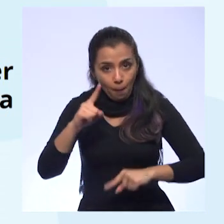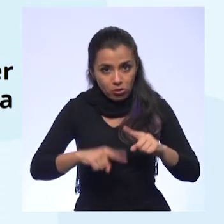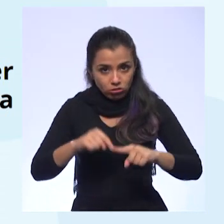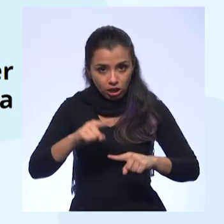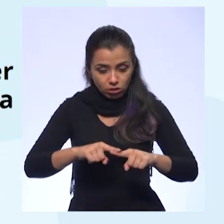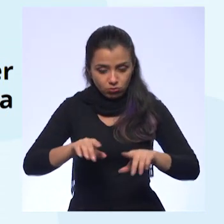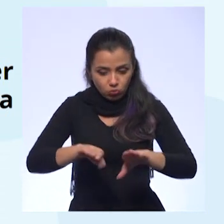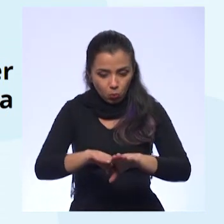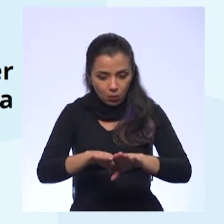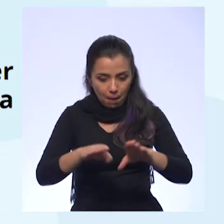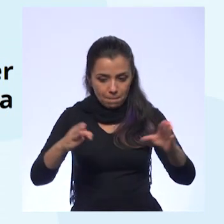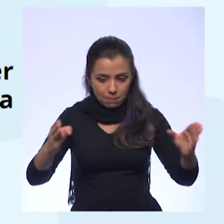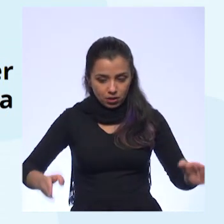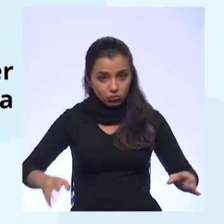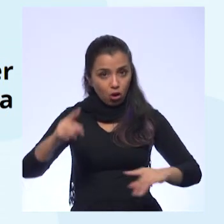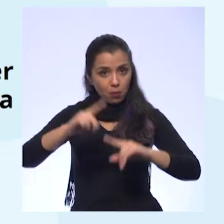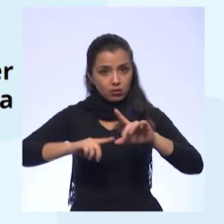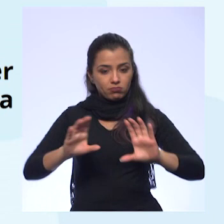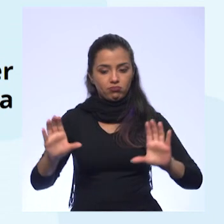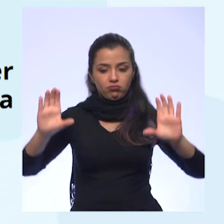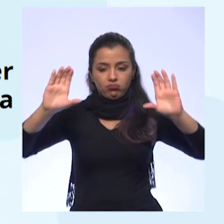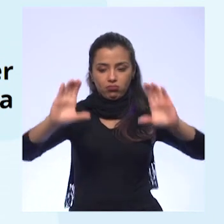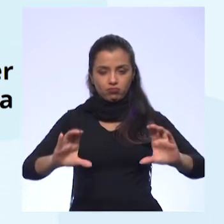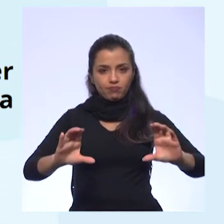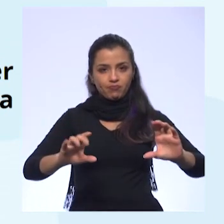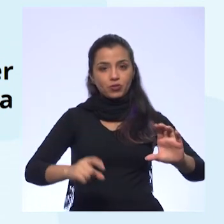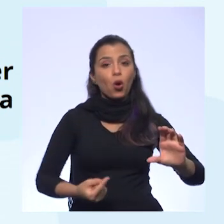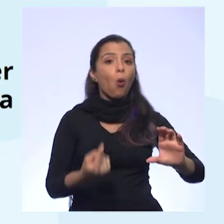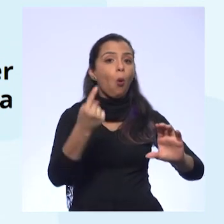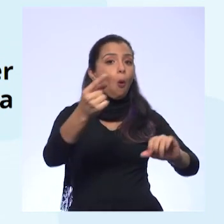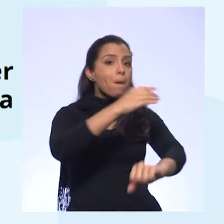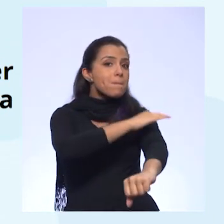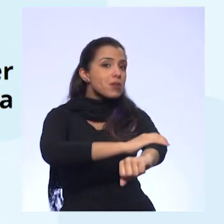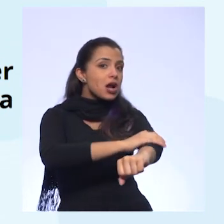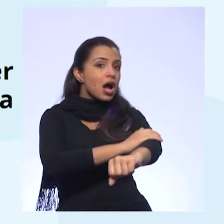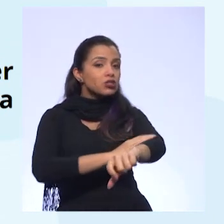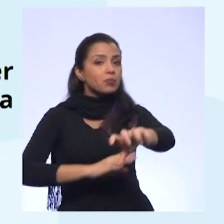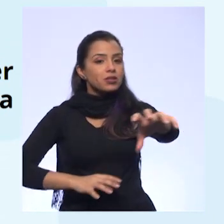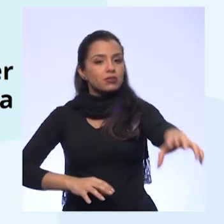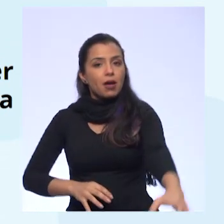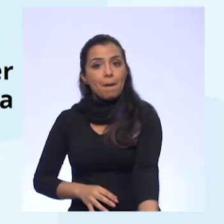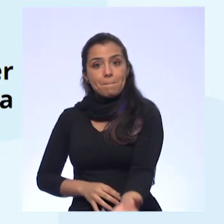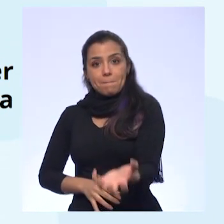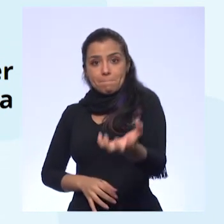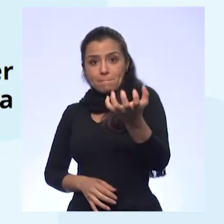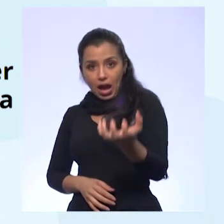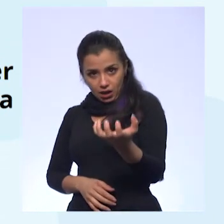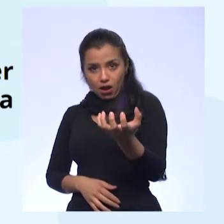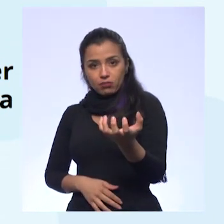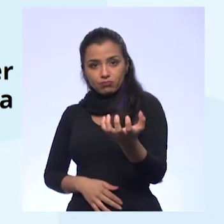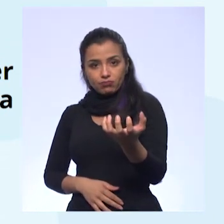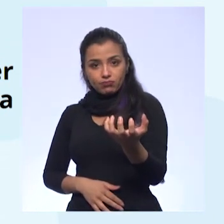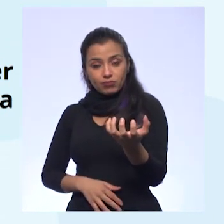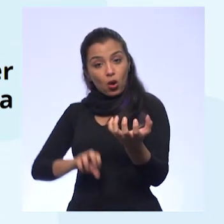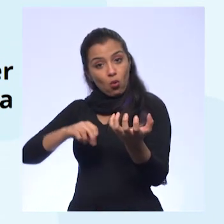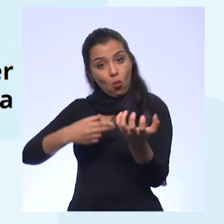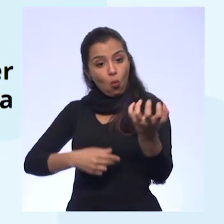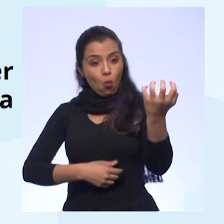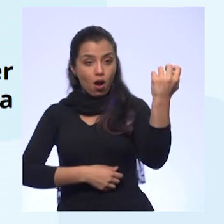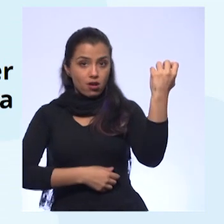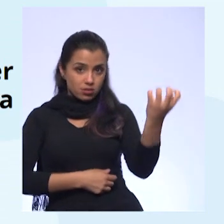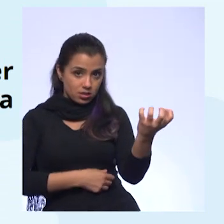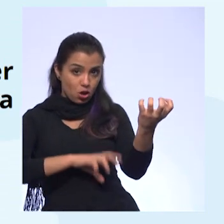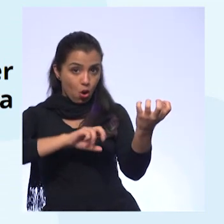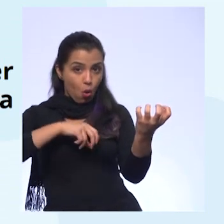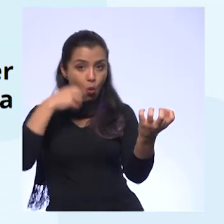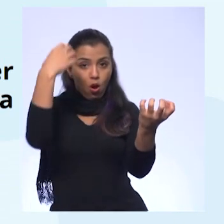mesa e usando apenas uma das mãos, um dos braços, e mantê-lo suspenso, nessas duas posições que eu coloquei. Como o seu